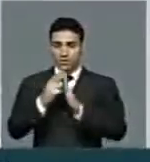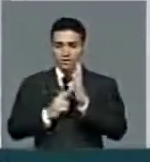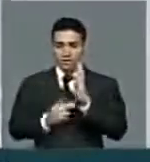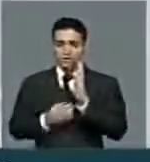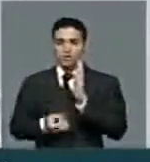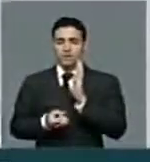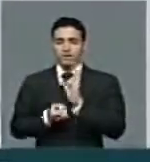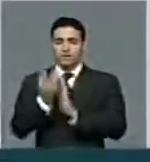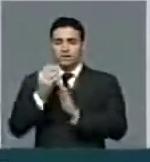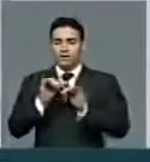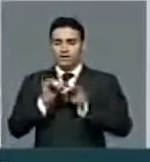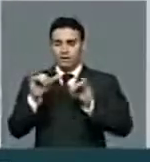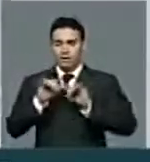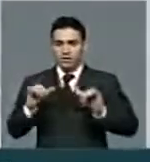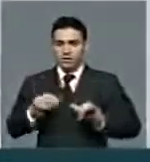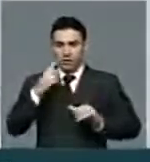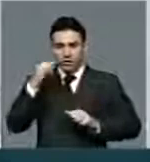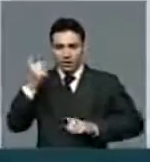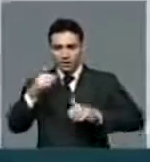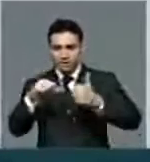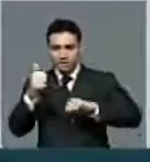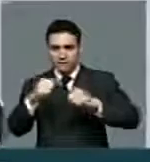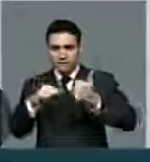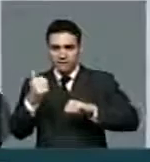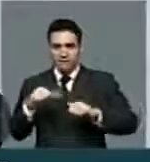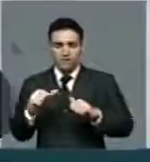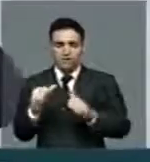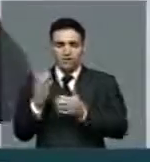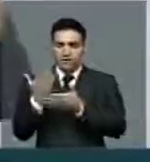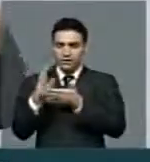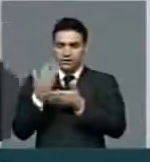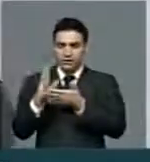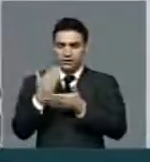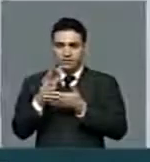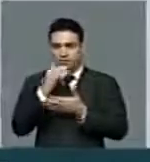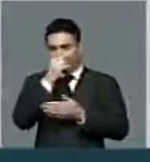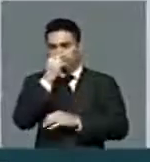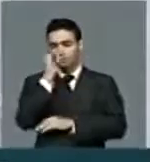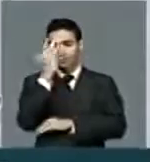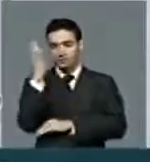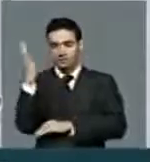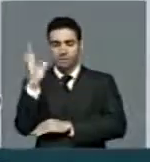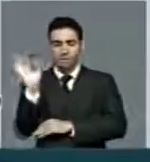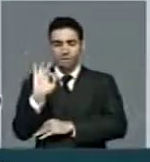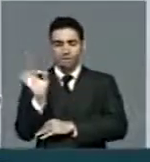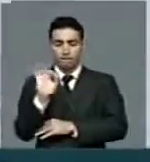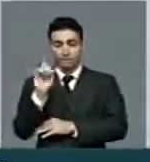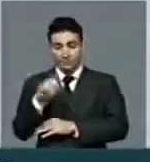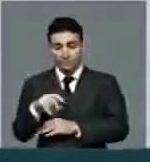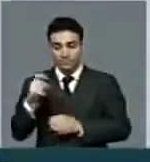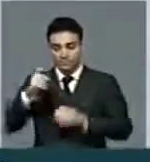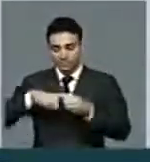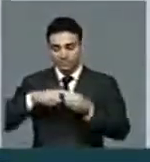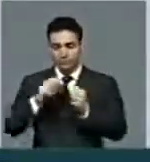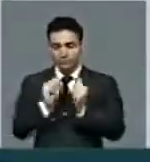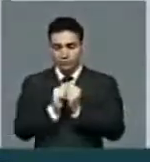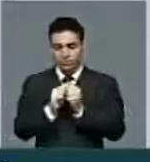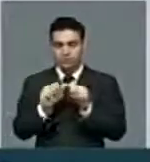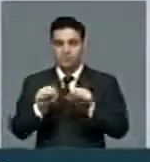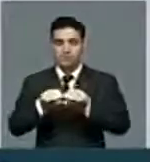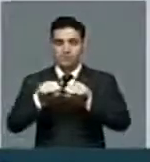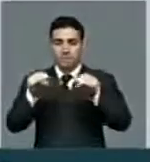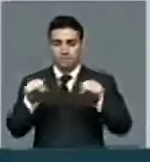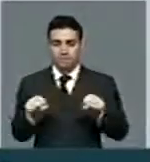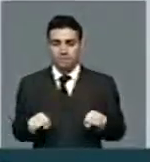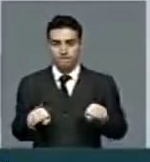informações, analiticamente falando. Não será o órgão ambiental 1 a 1. Isso será feito pelo sistema. O